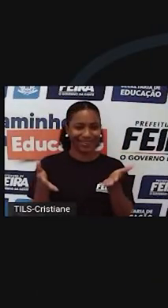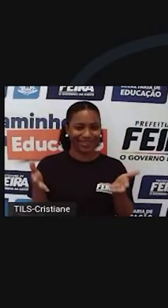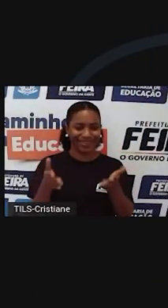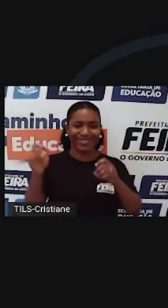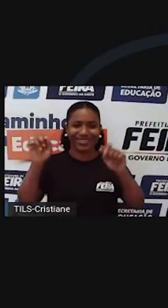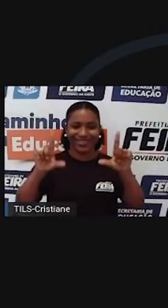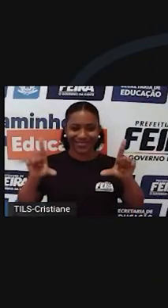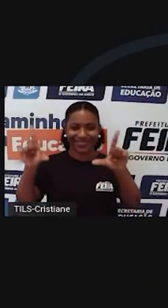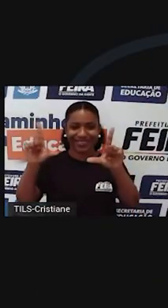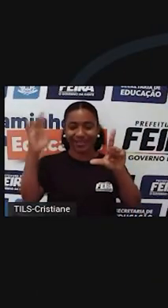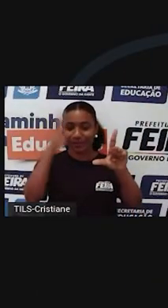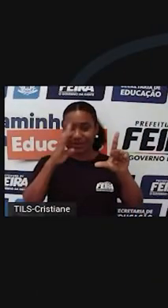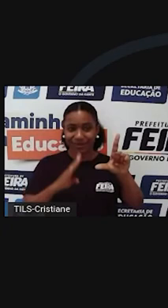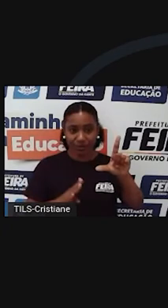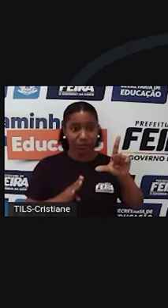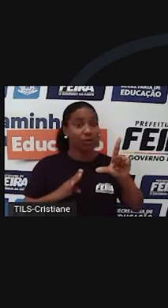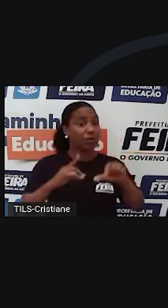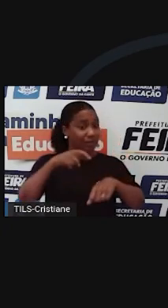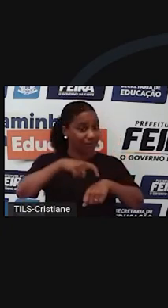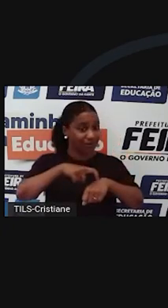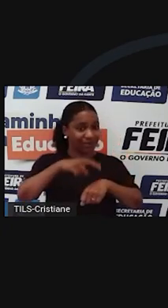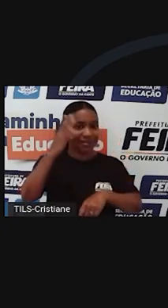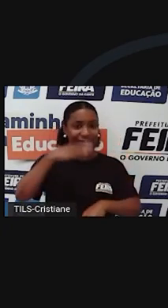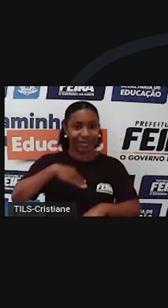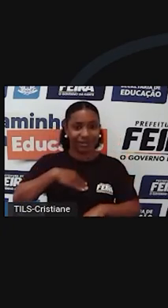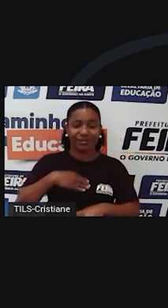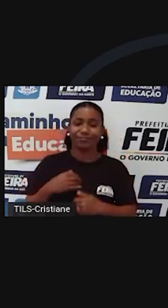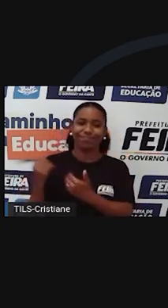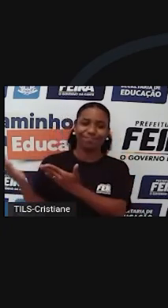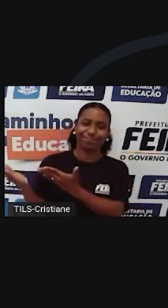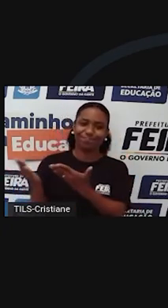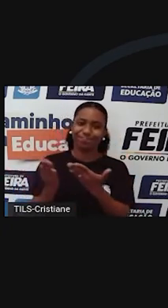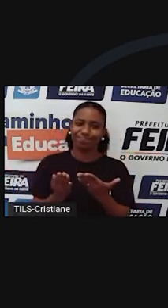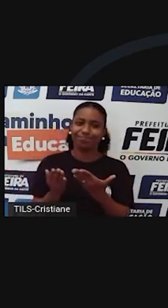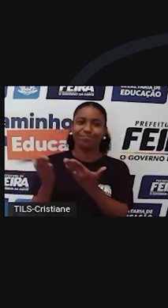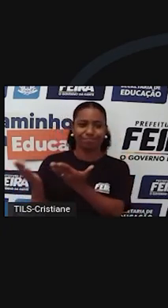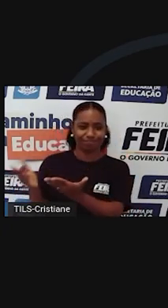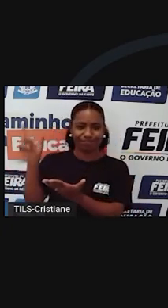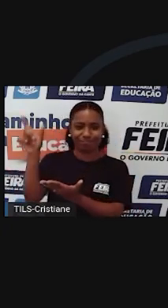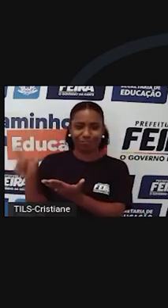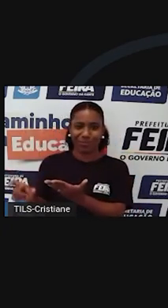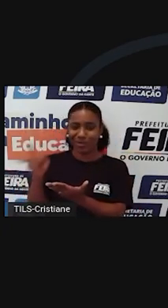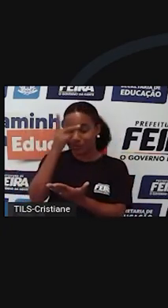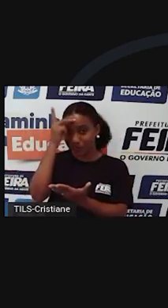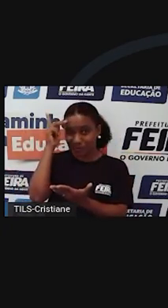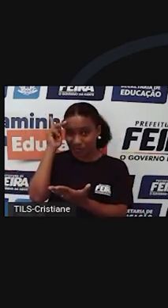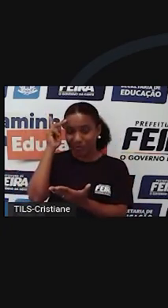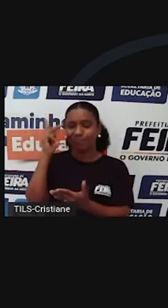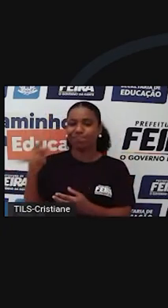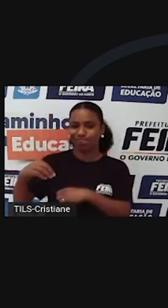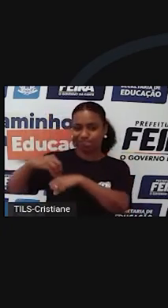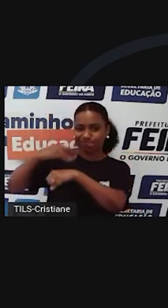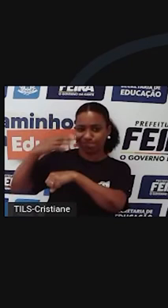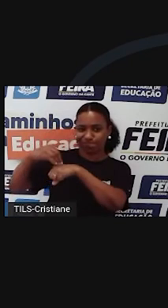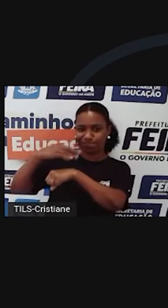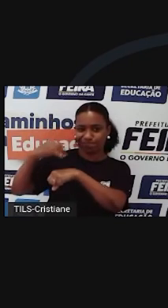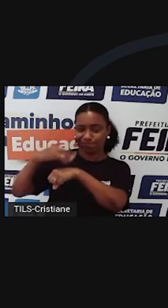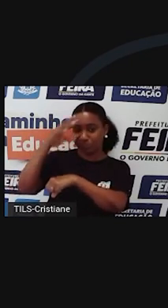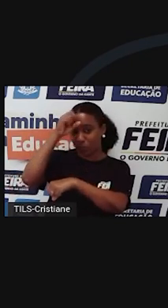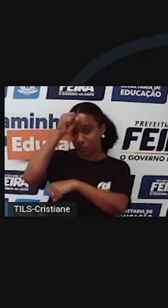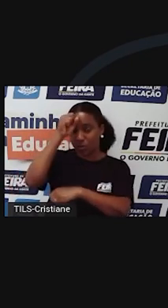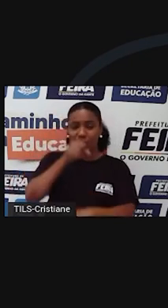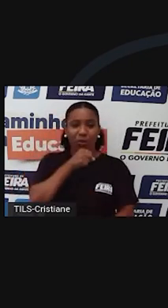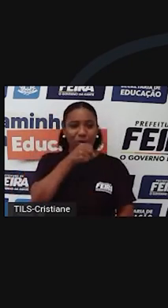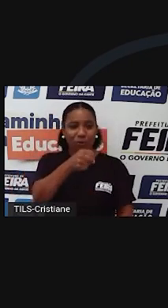edição da tarde. Eu tenho uma pessoa que realmente me marcou muito a minha vida, e não é uma pessoa do jornalismo, é